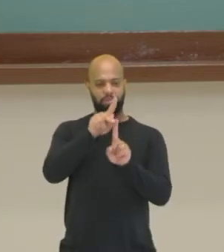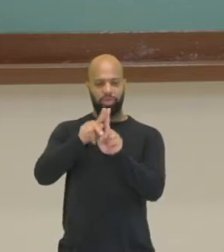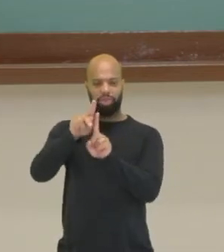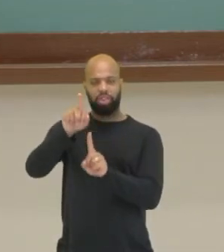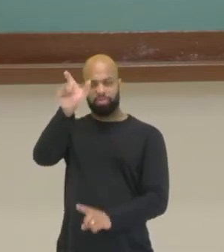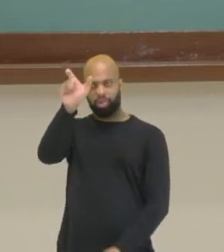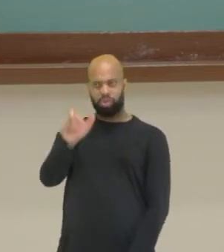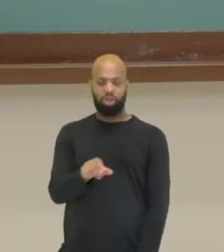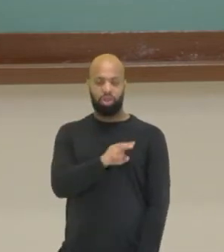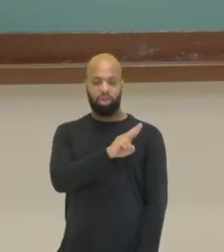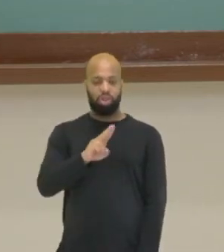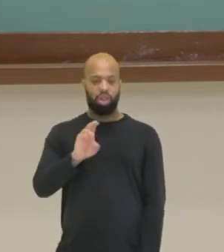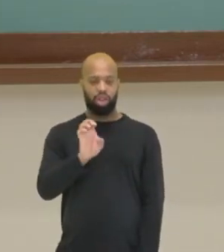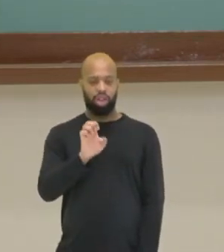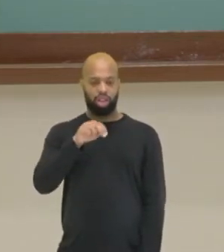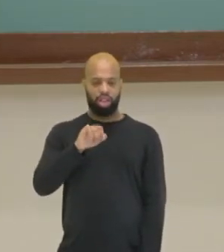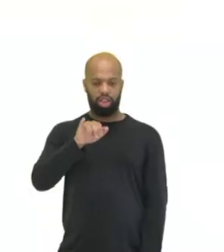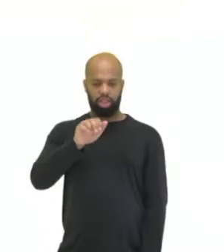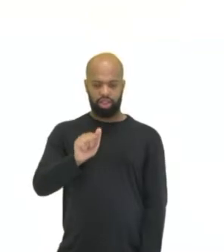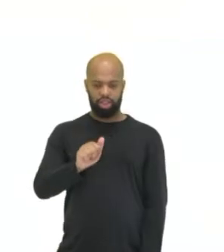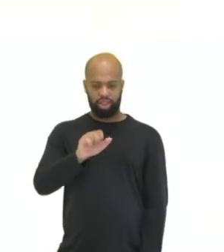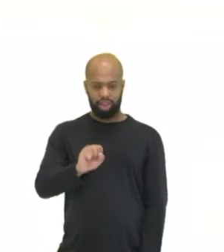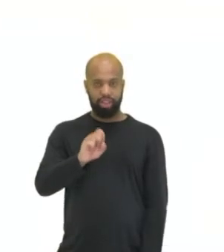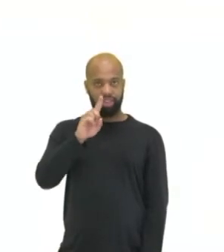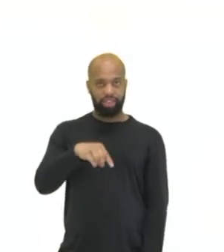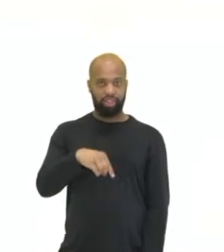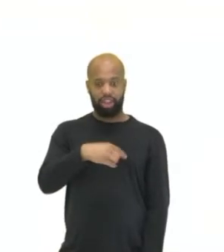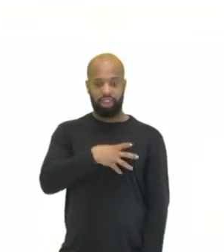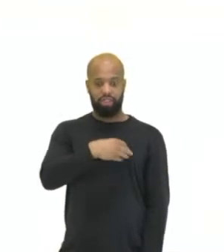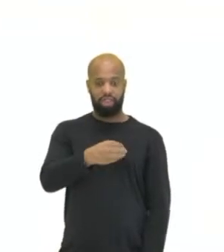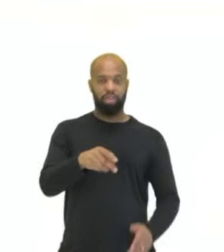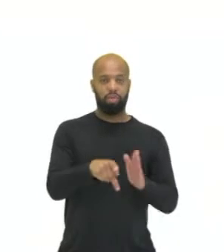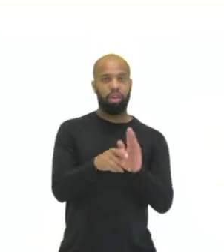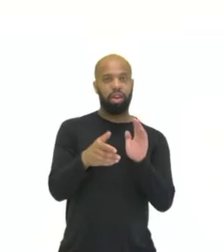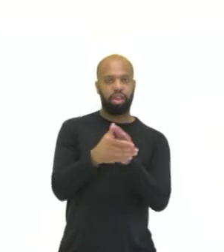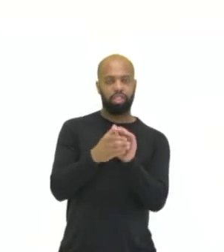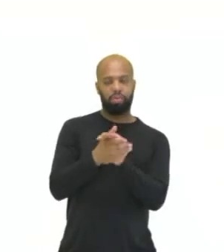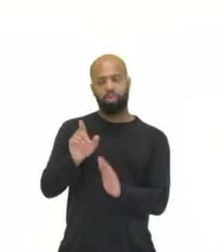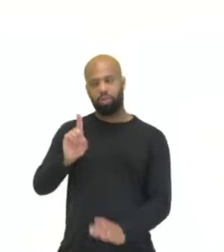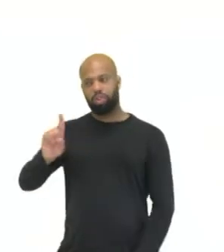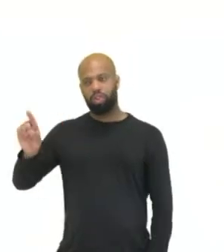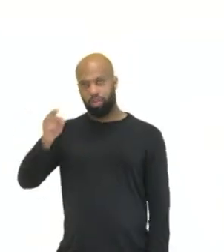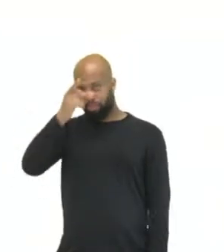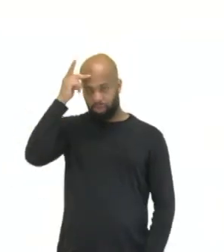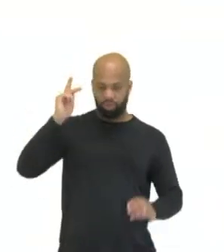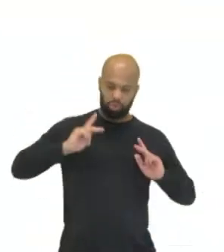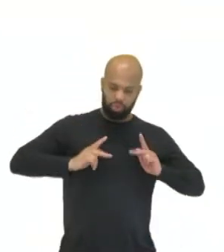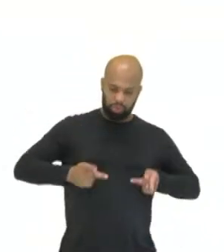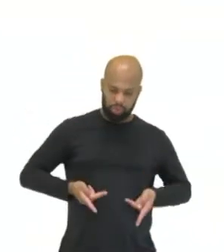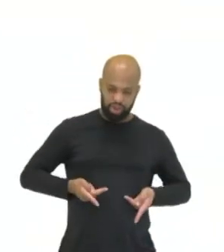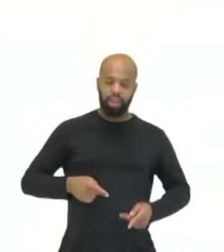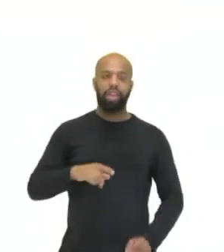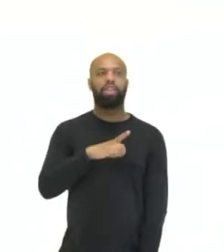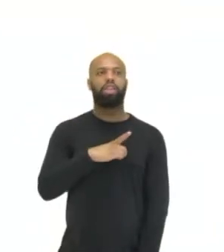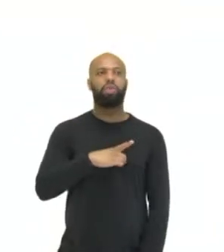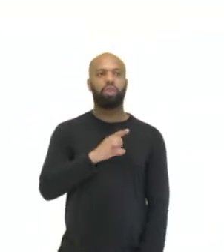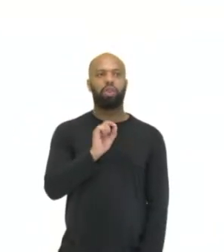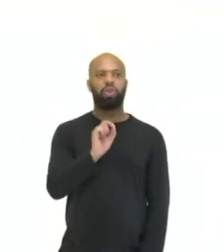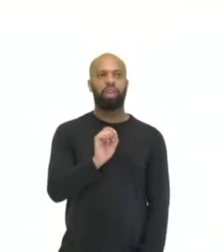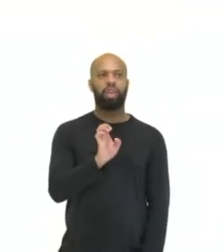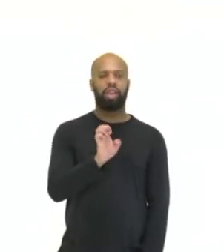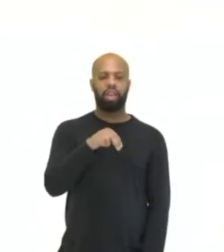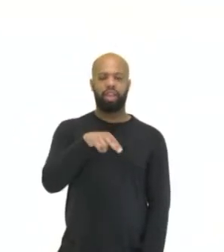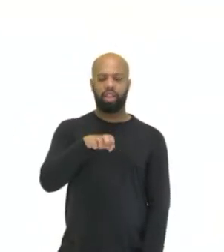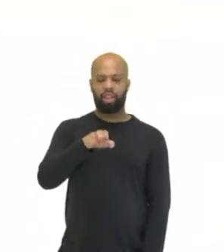fruto de um casamento entre deuses imortais, né? De Enéas, com a sua espada de Troia,